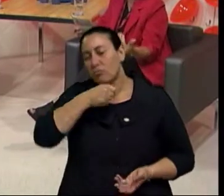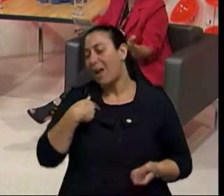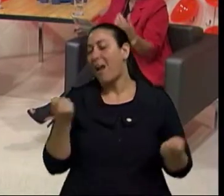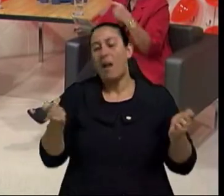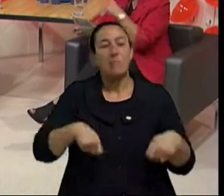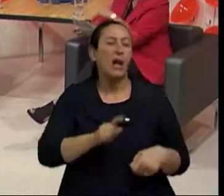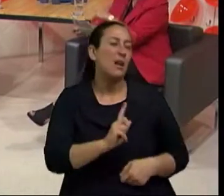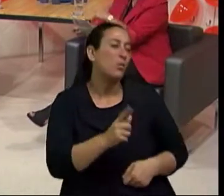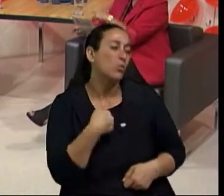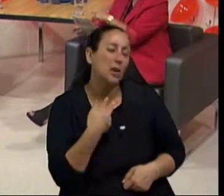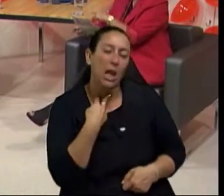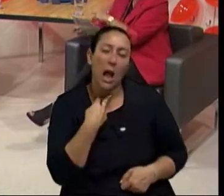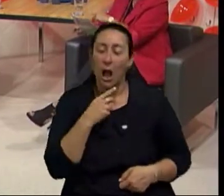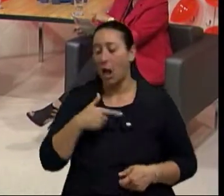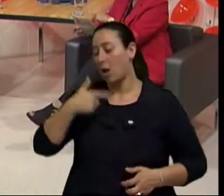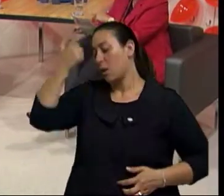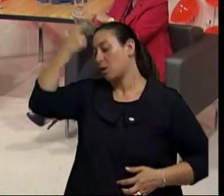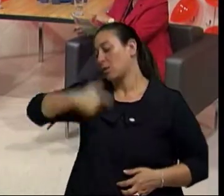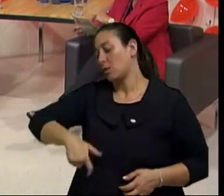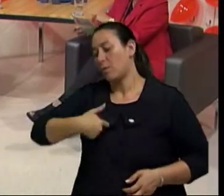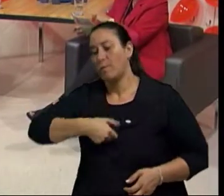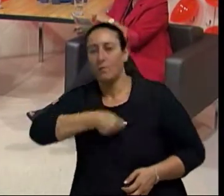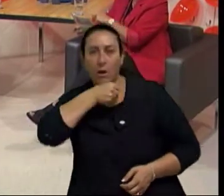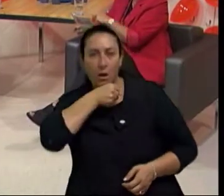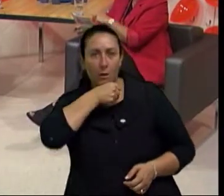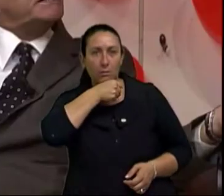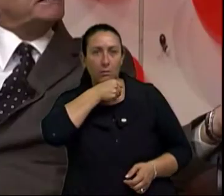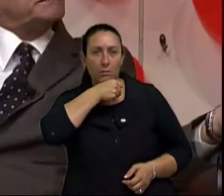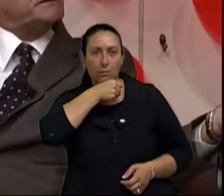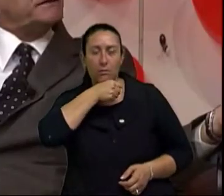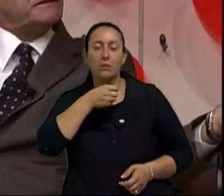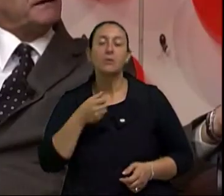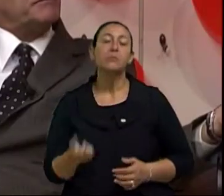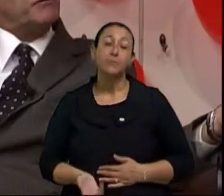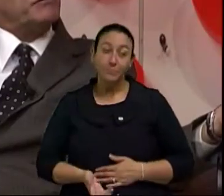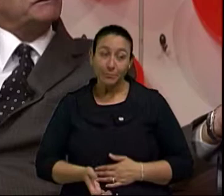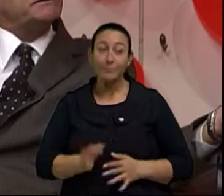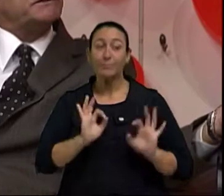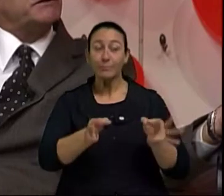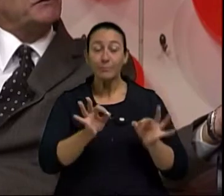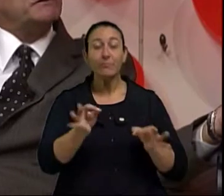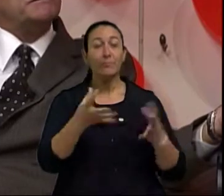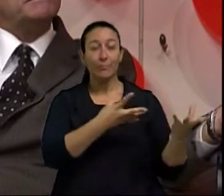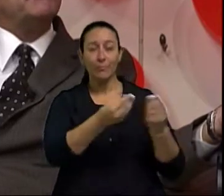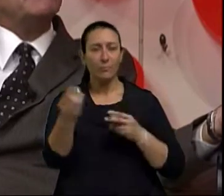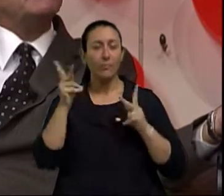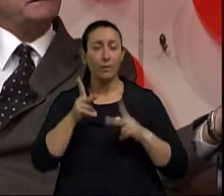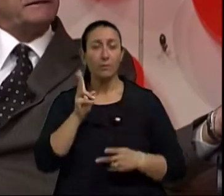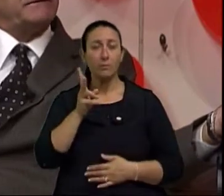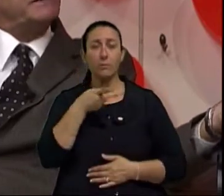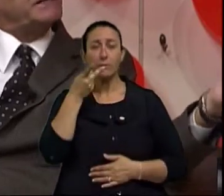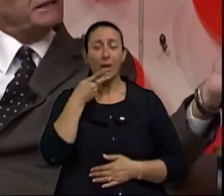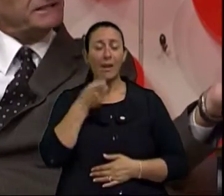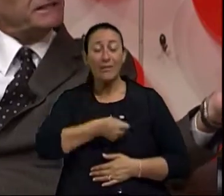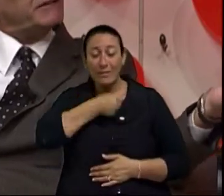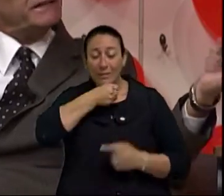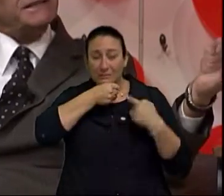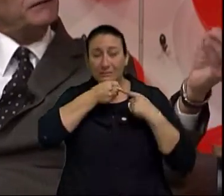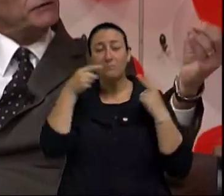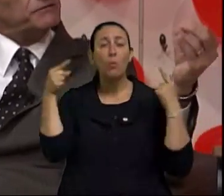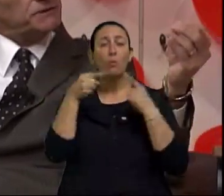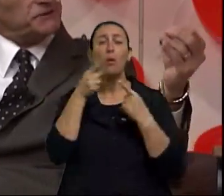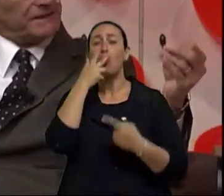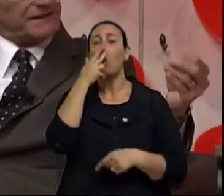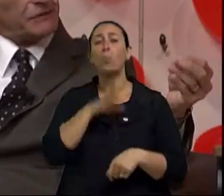fazer as coisas. É com esse idoso que a gente tem que trabalhar, né, doutor? Como se velhice, Isabel, fosse sinônimo de doença. Velhice